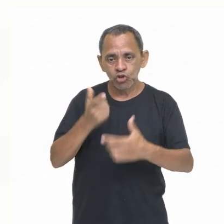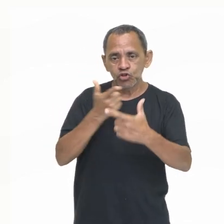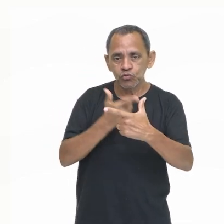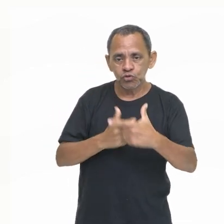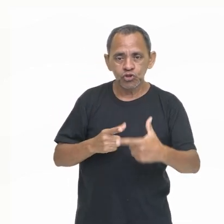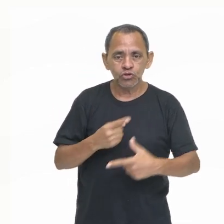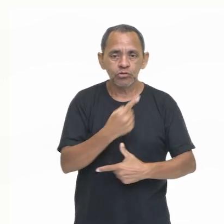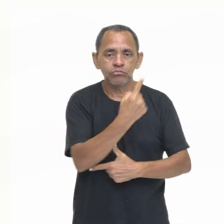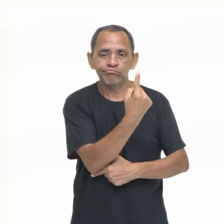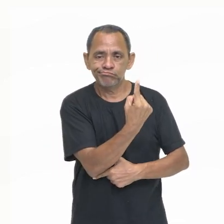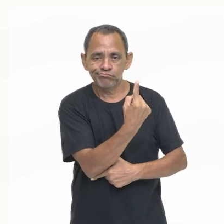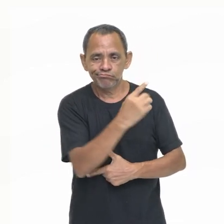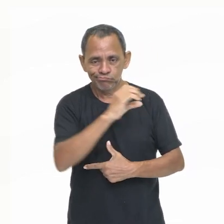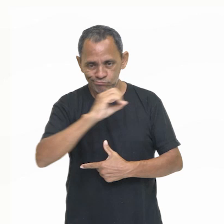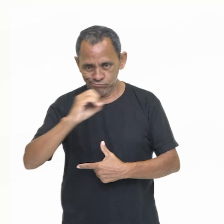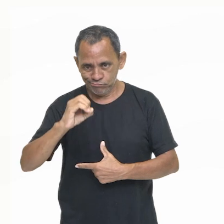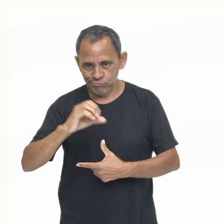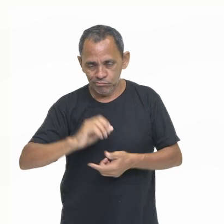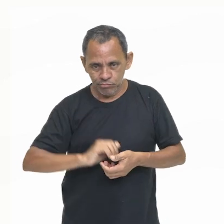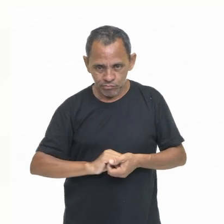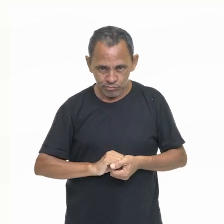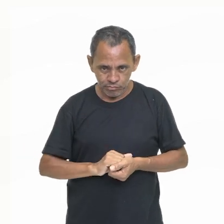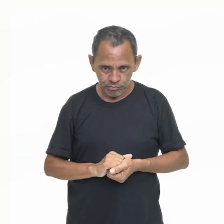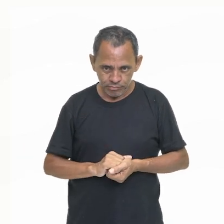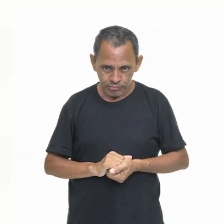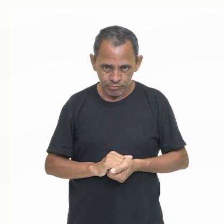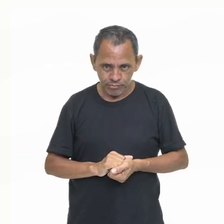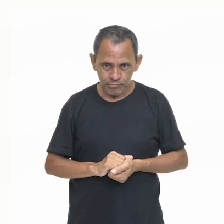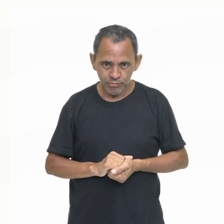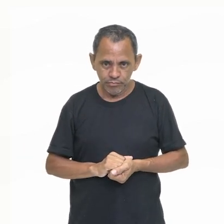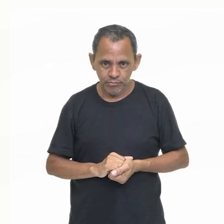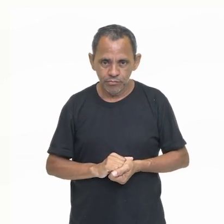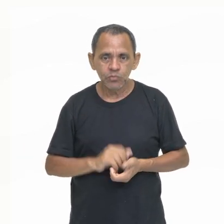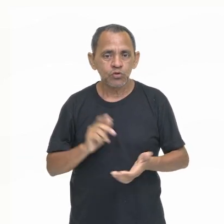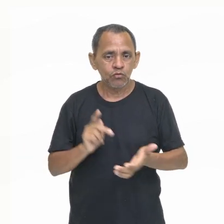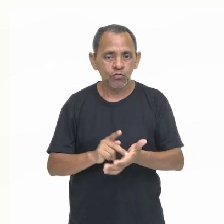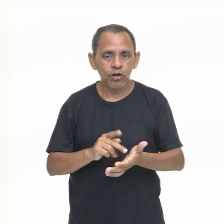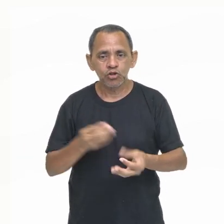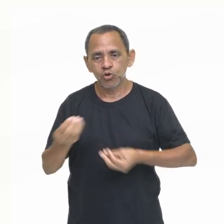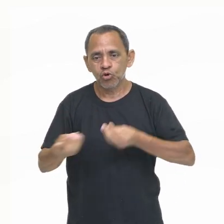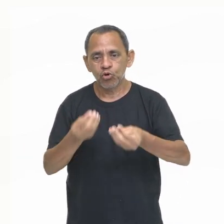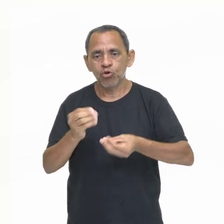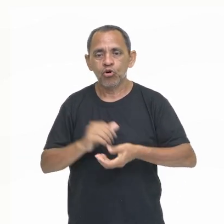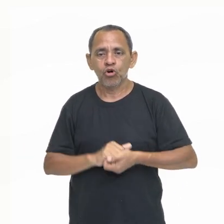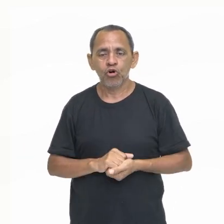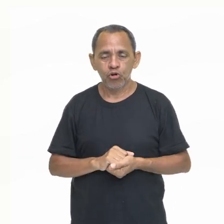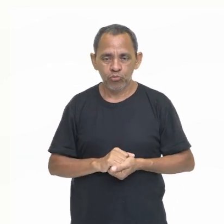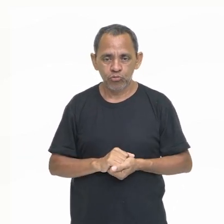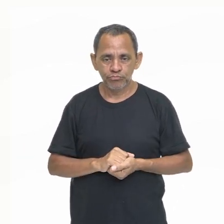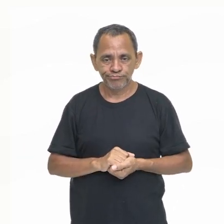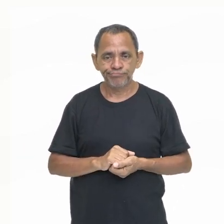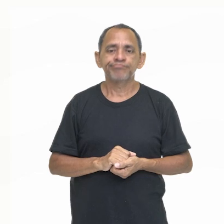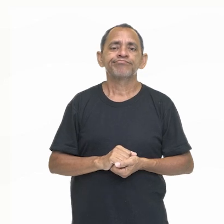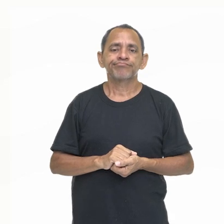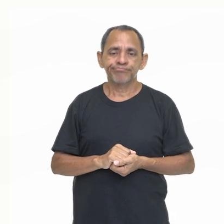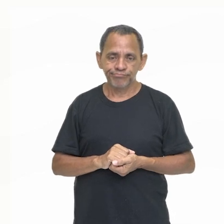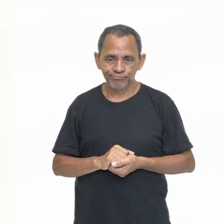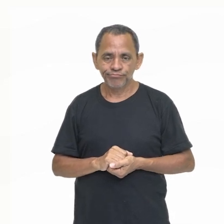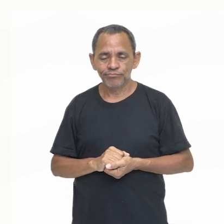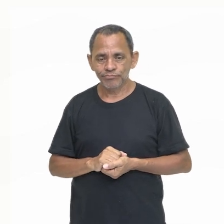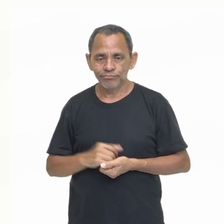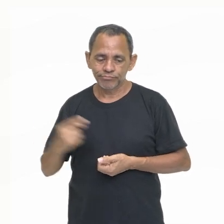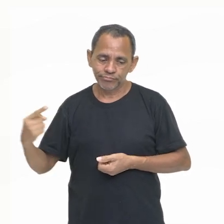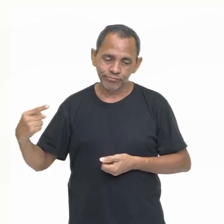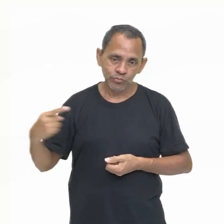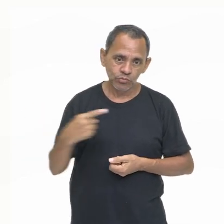dividir a primeira vez por 1000. Nada mais é do que deslocar a vírgula 3 casas para a esquerda. Então,